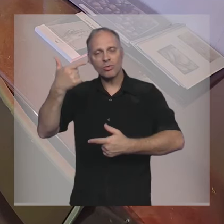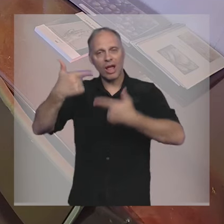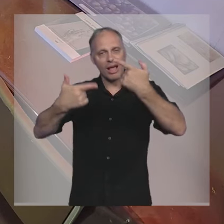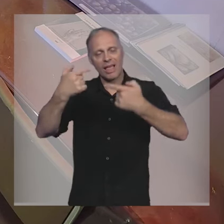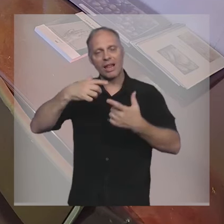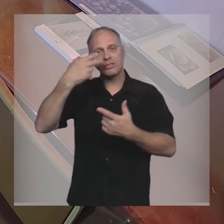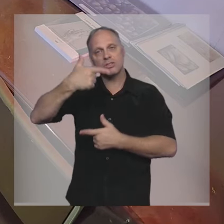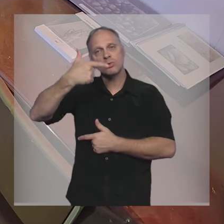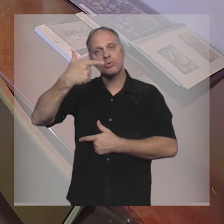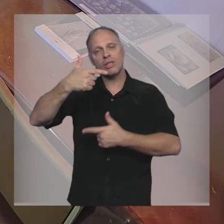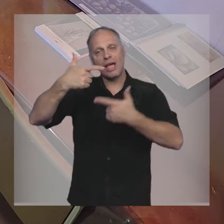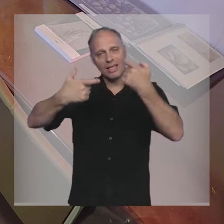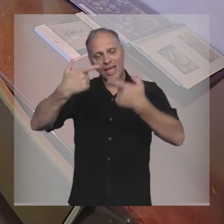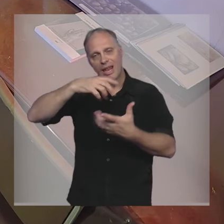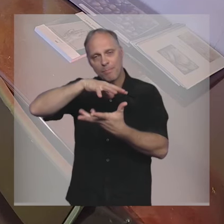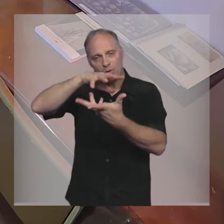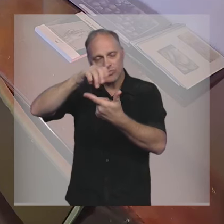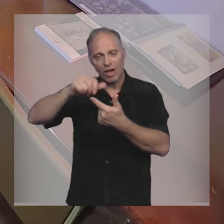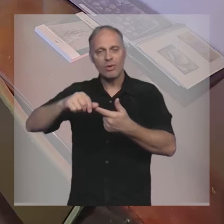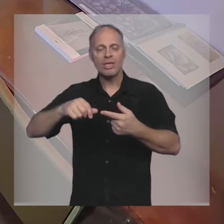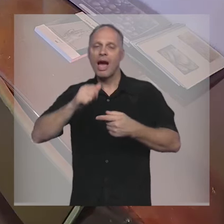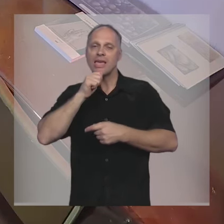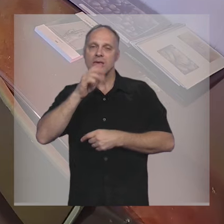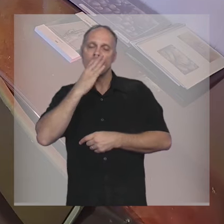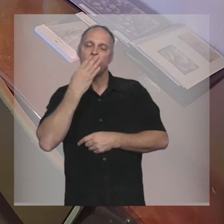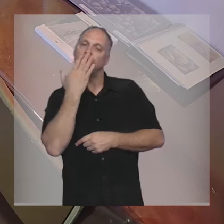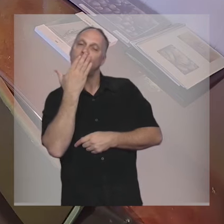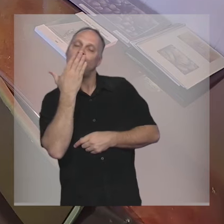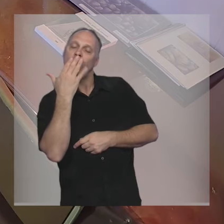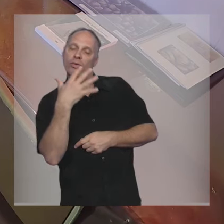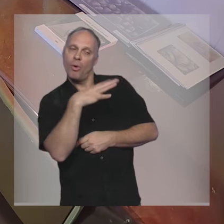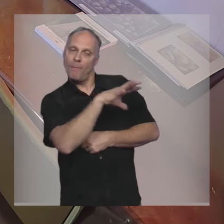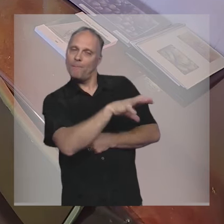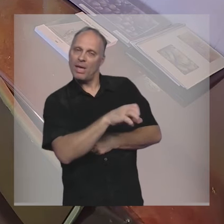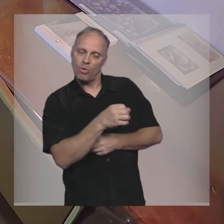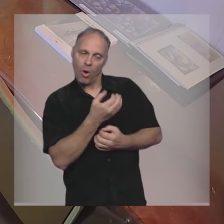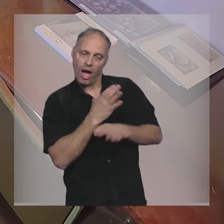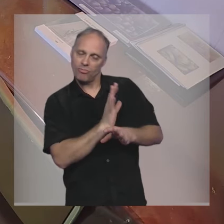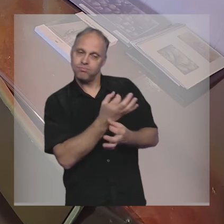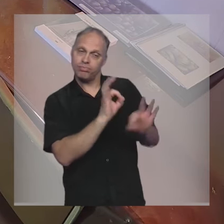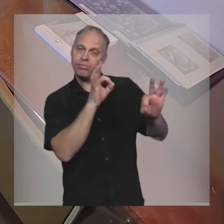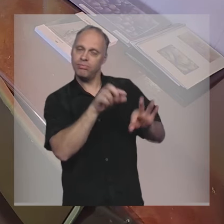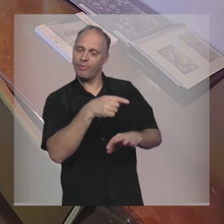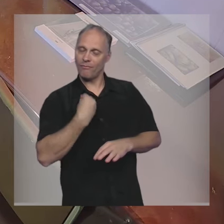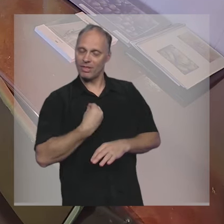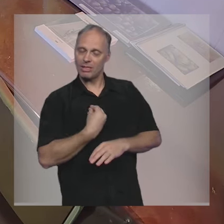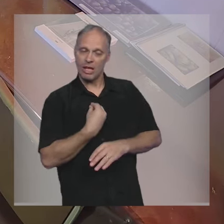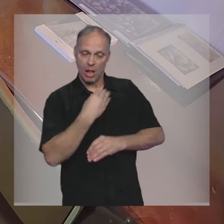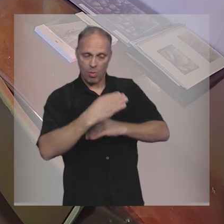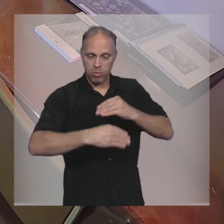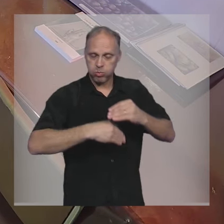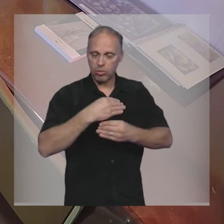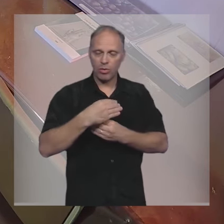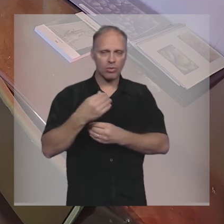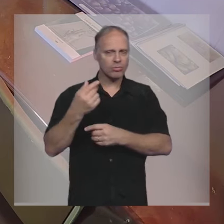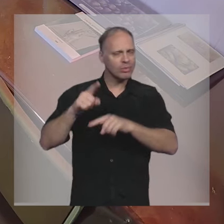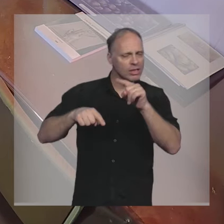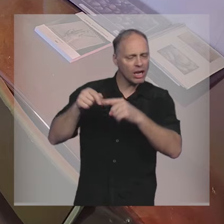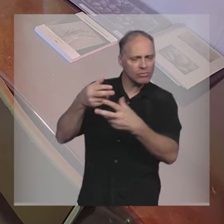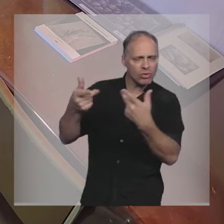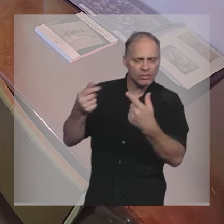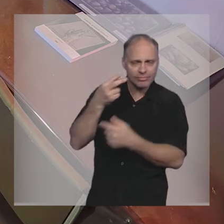socorrido por uma tribo que enrolou ele e usou esses elementos.